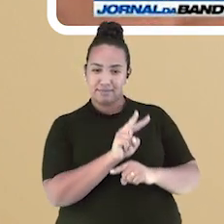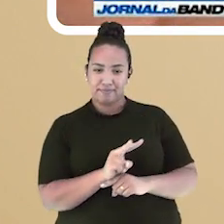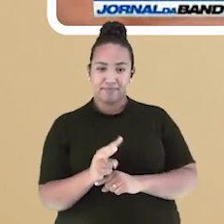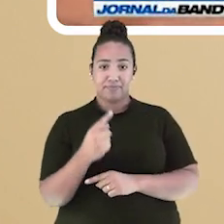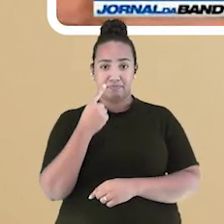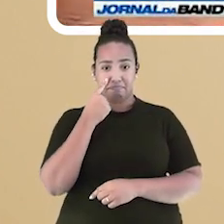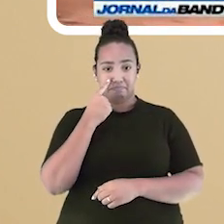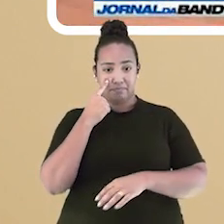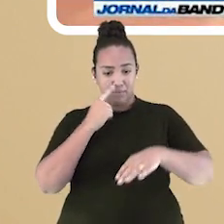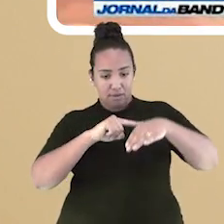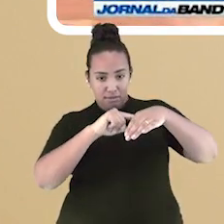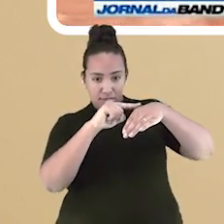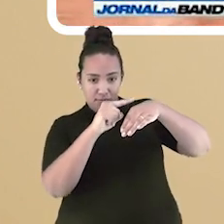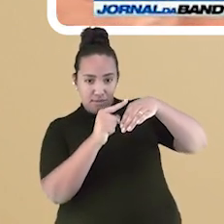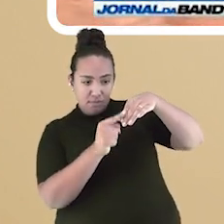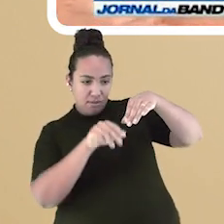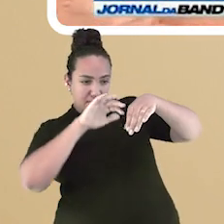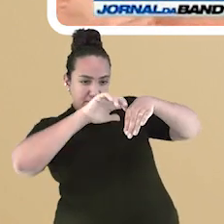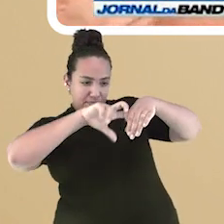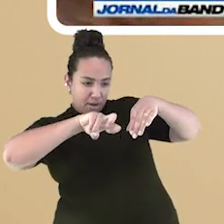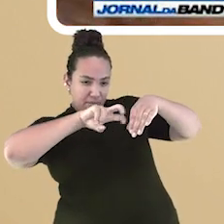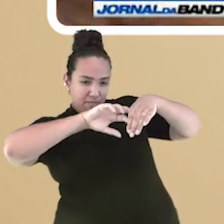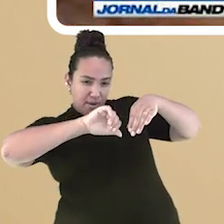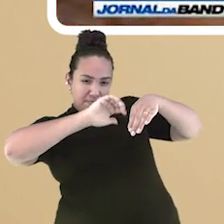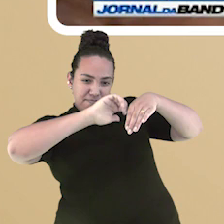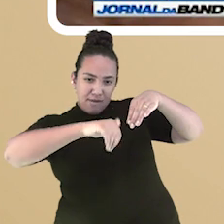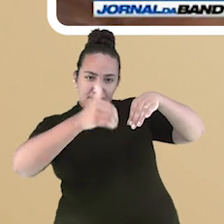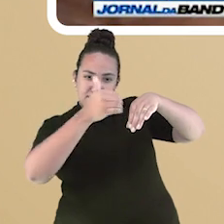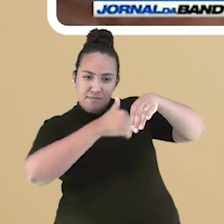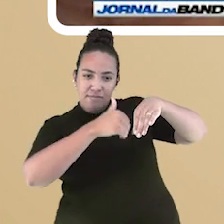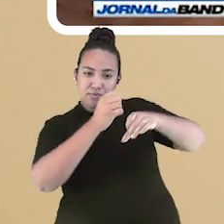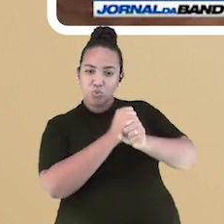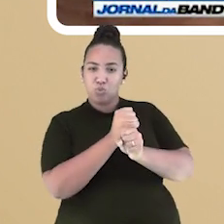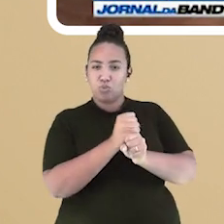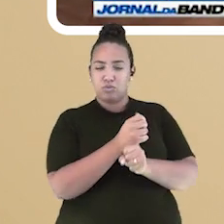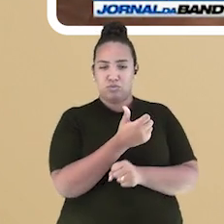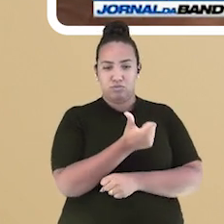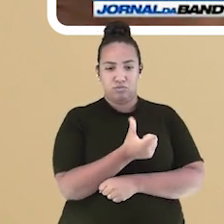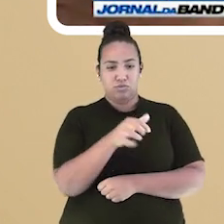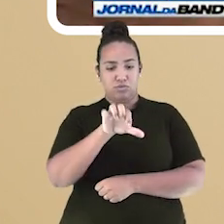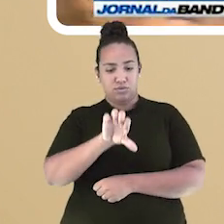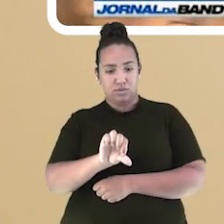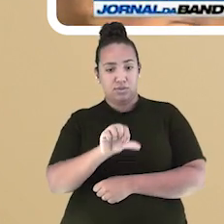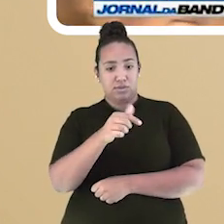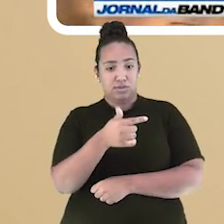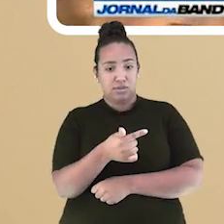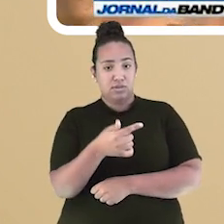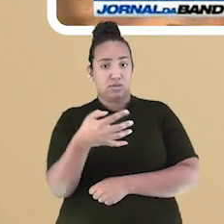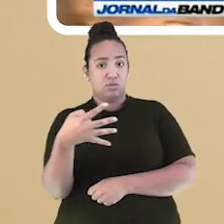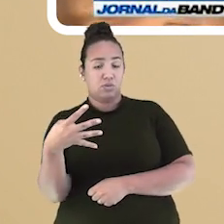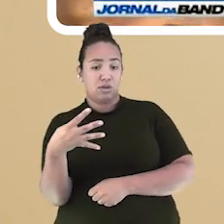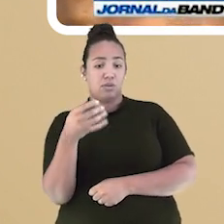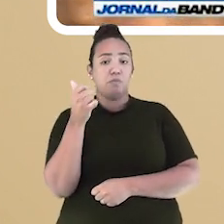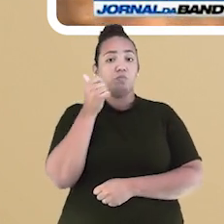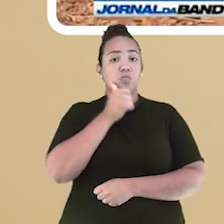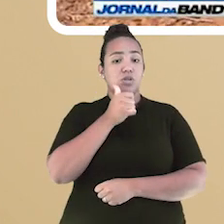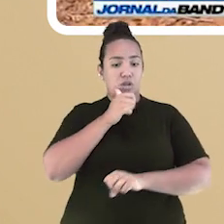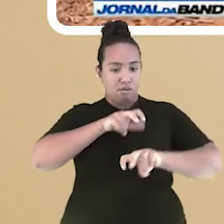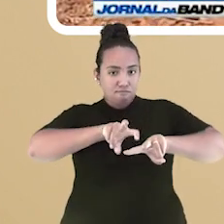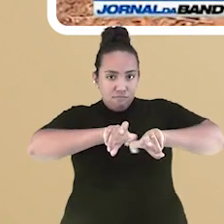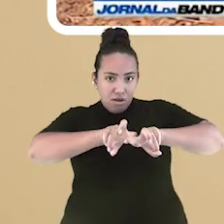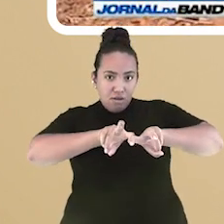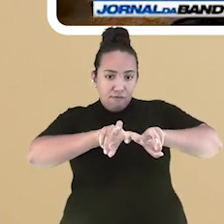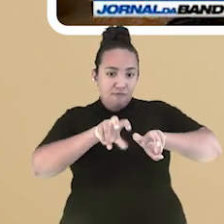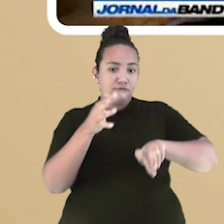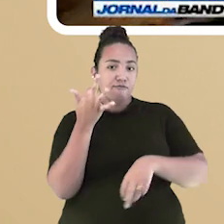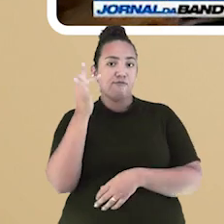da gruta mostram o trabalho de escavação, realizado em 1974. Quando uma arqueóloga francesa